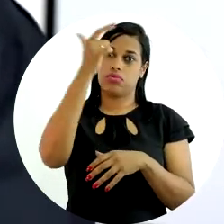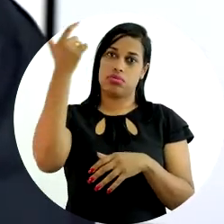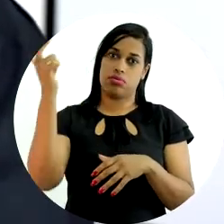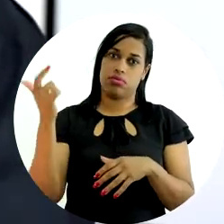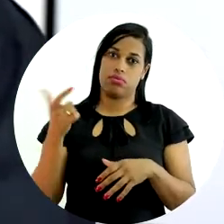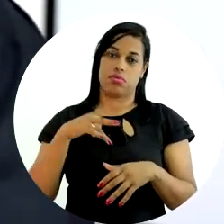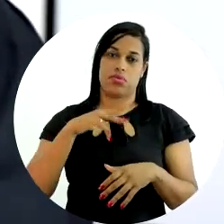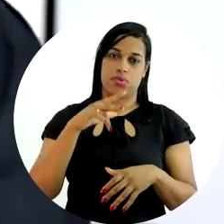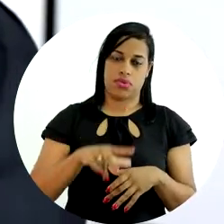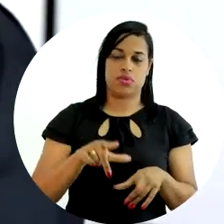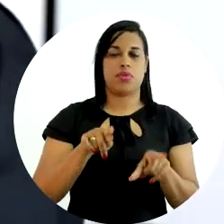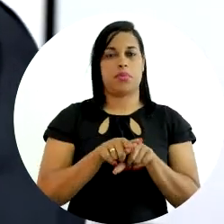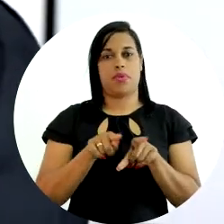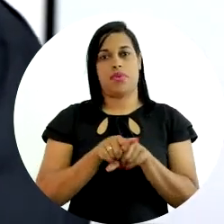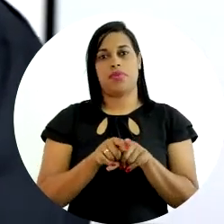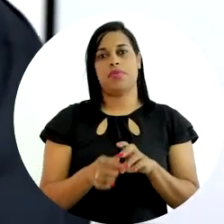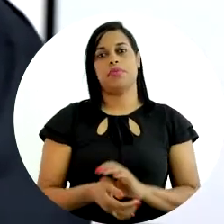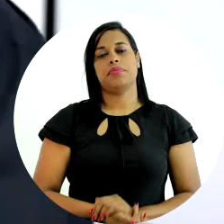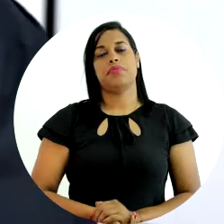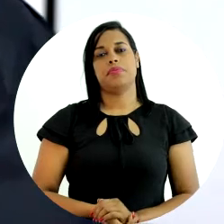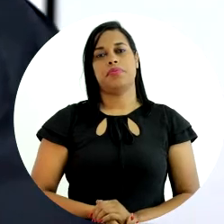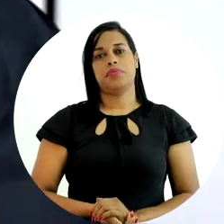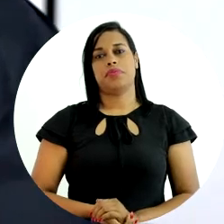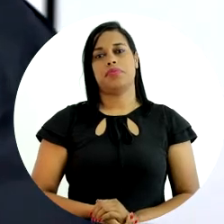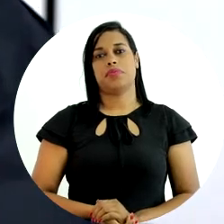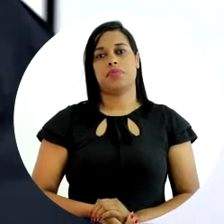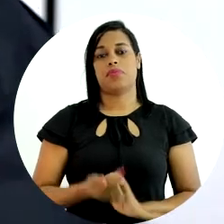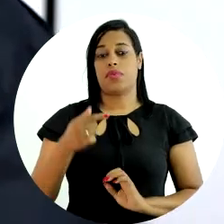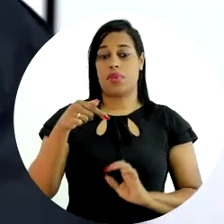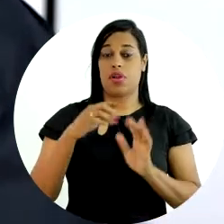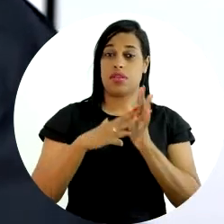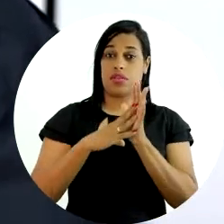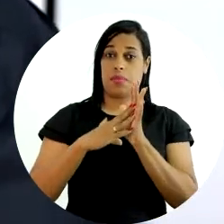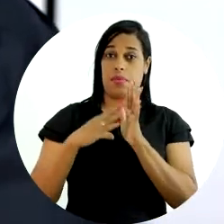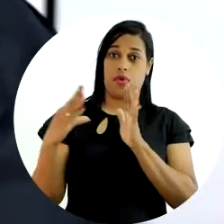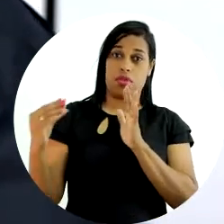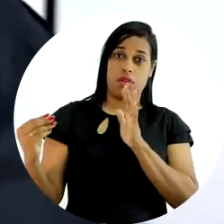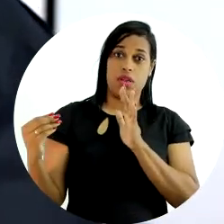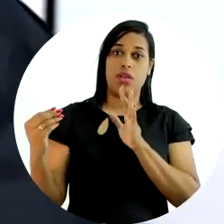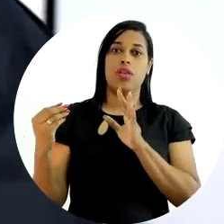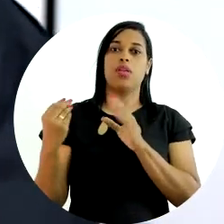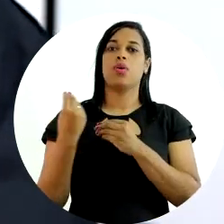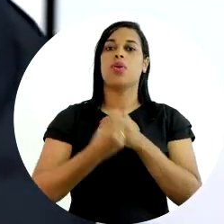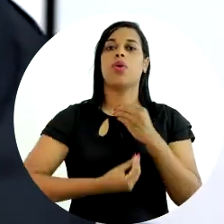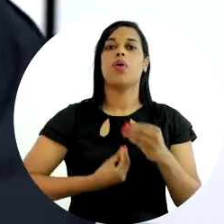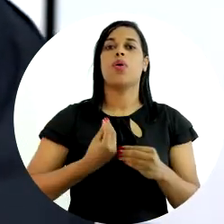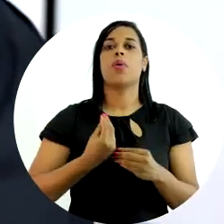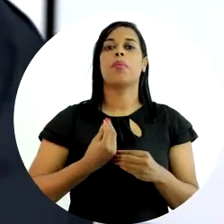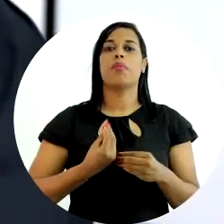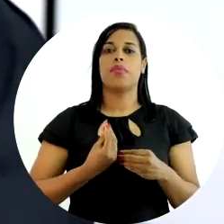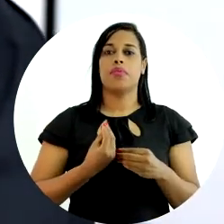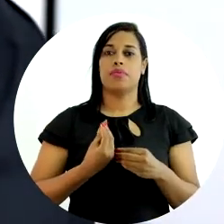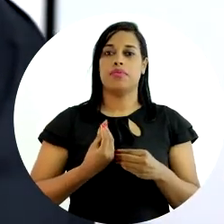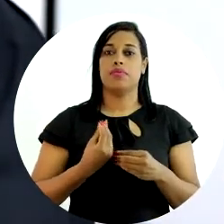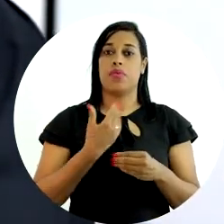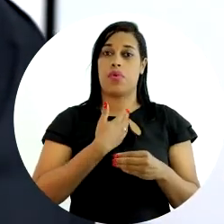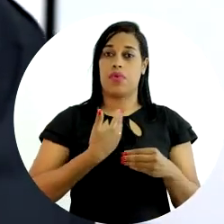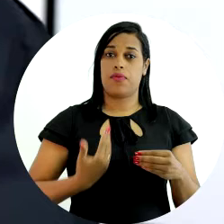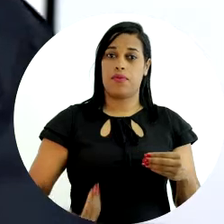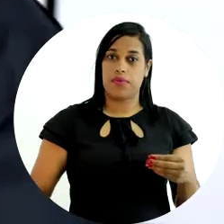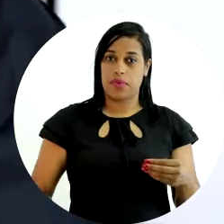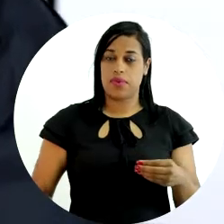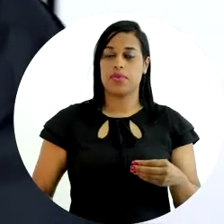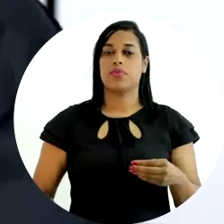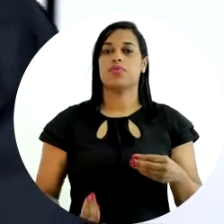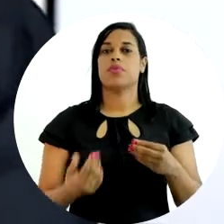implantado nas outras colônias portuguesas. Então, e esse modelo se constituiu da seguinte forma: